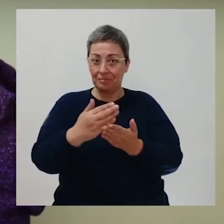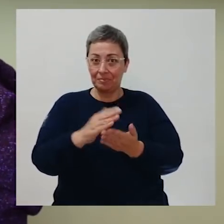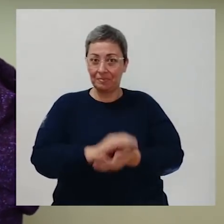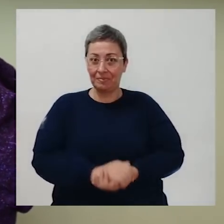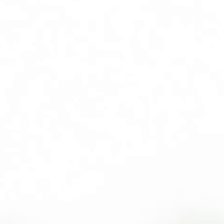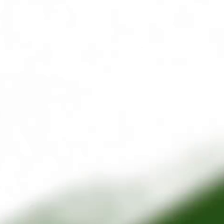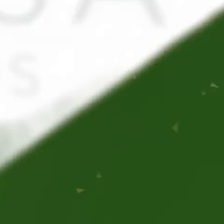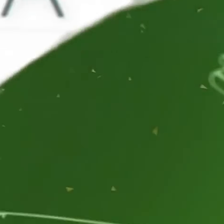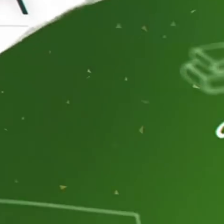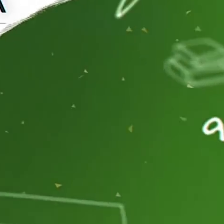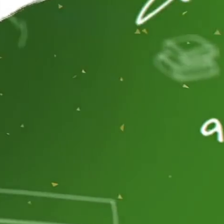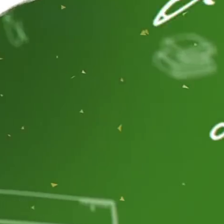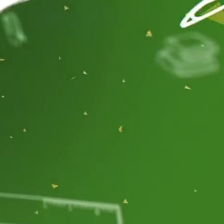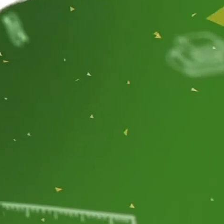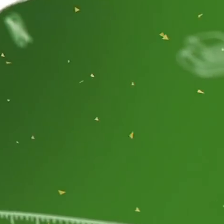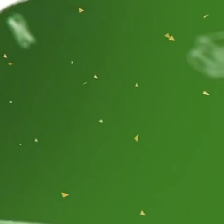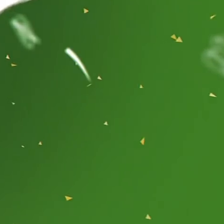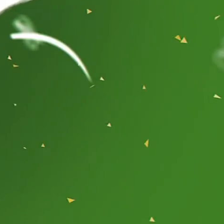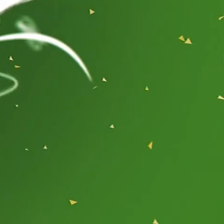vai começar.